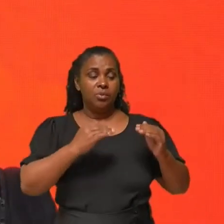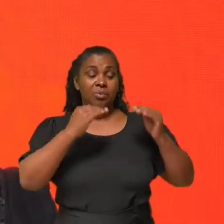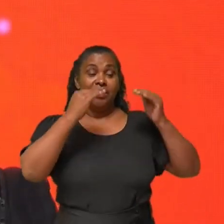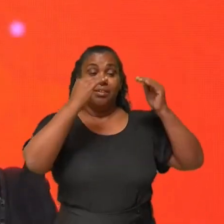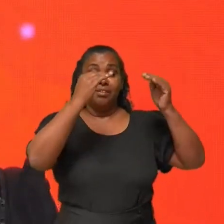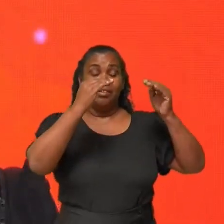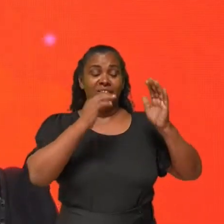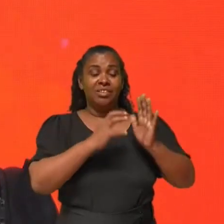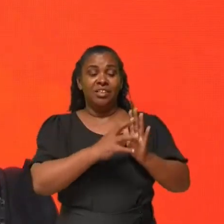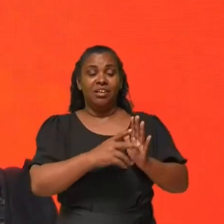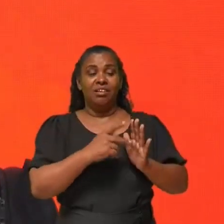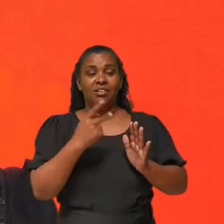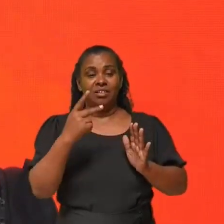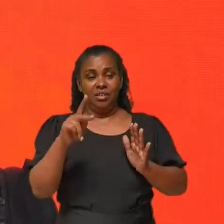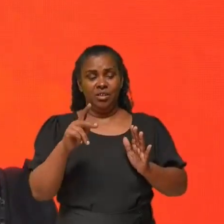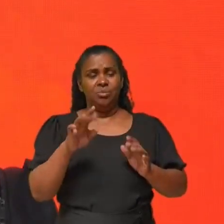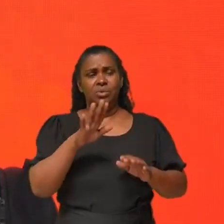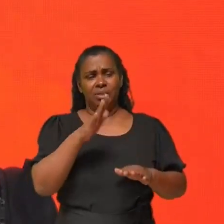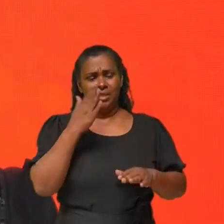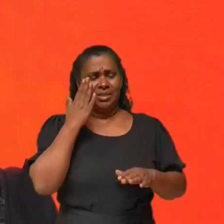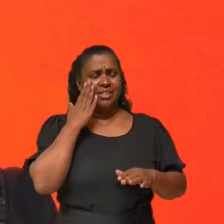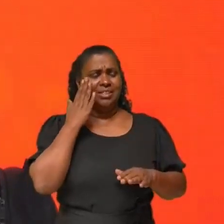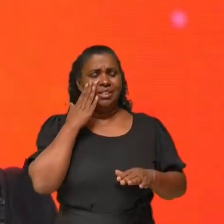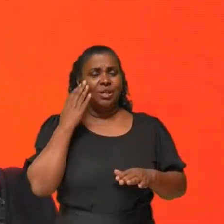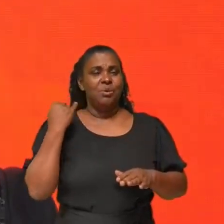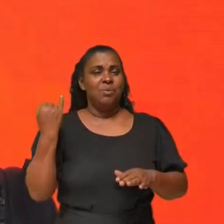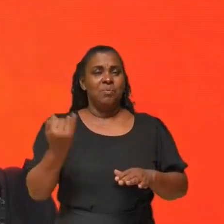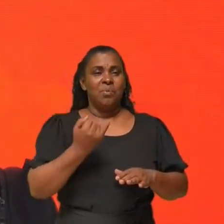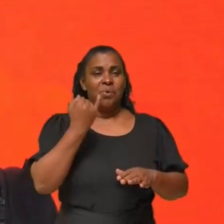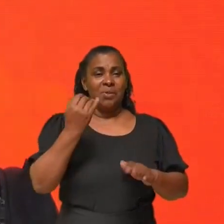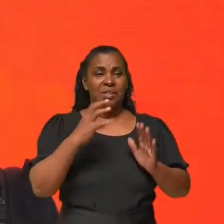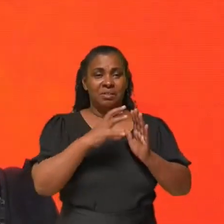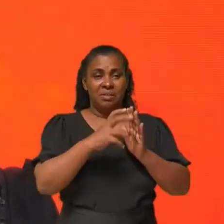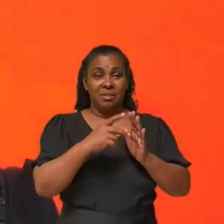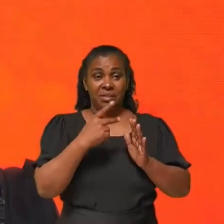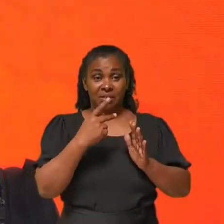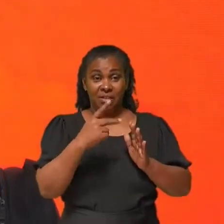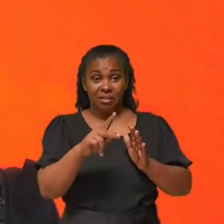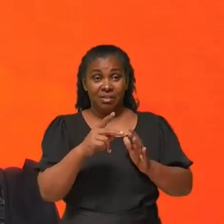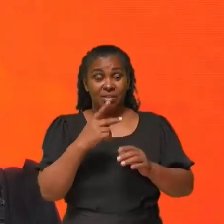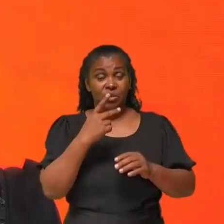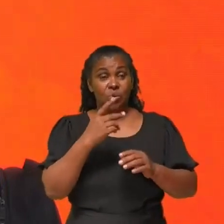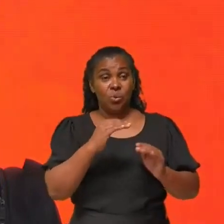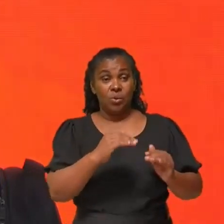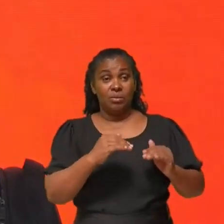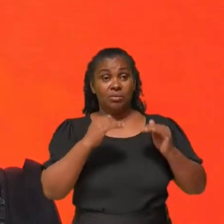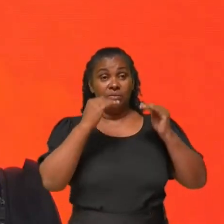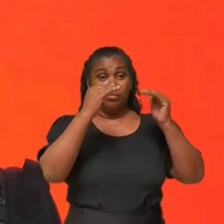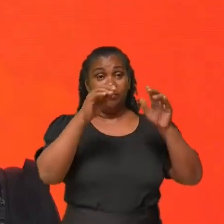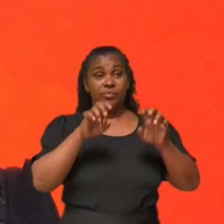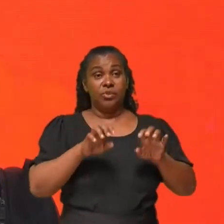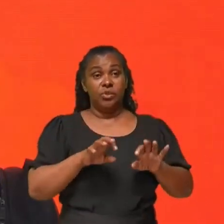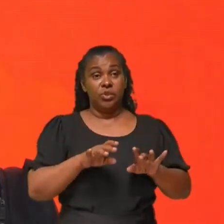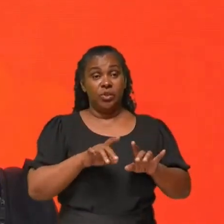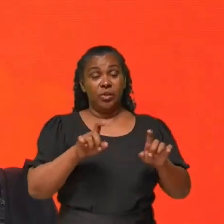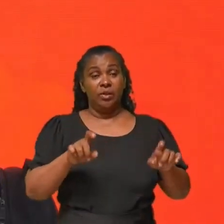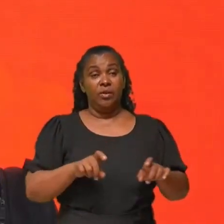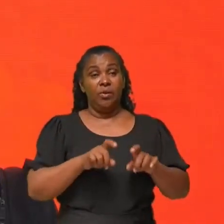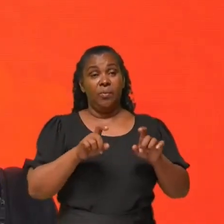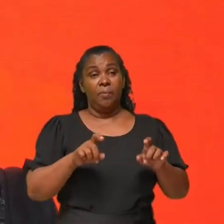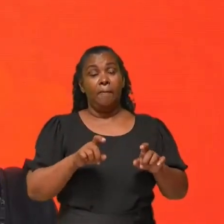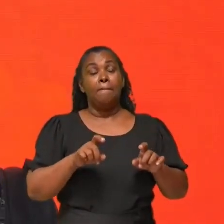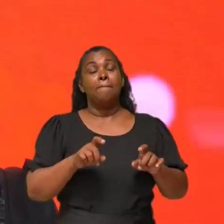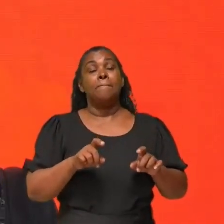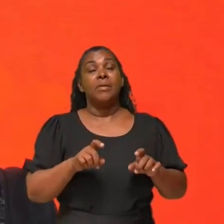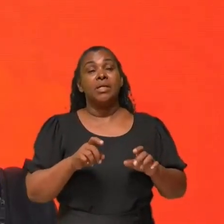noção da importância dos seus dados e da sua soberania digital para a soberania da democracia do seu país. E